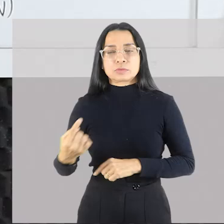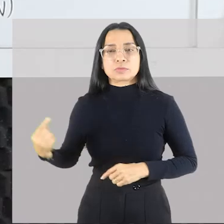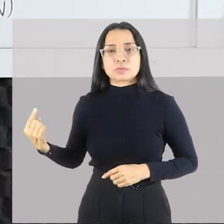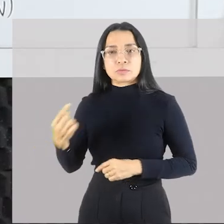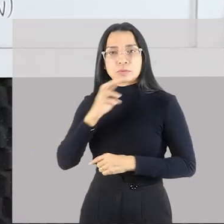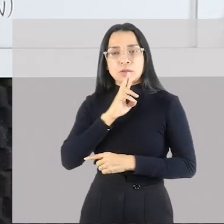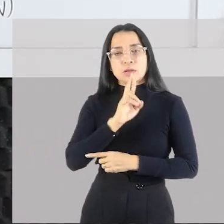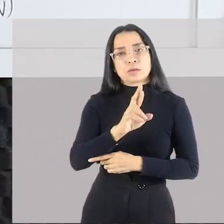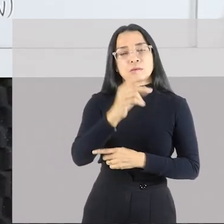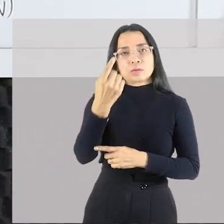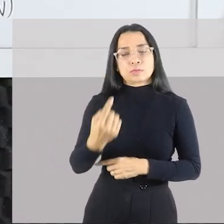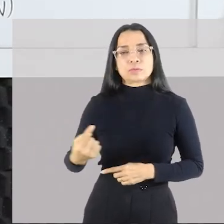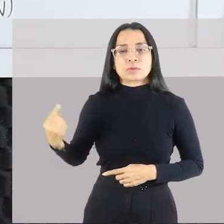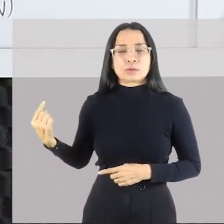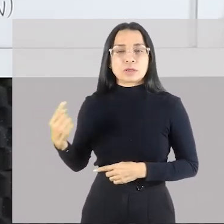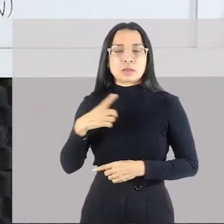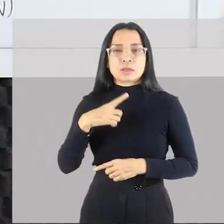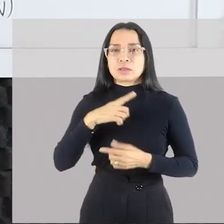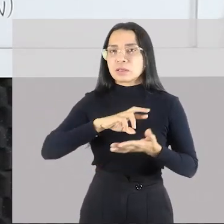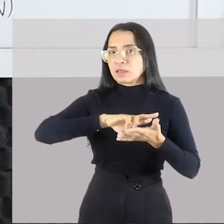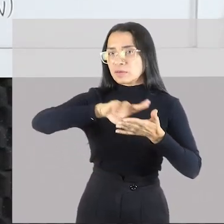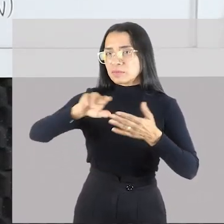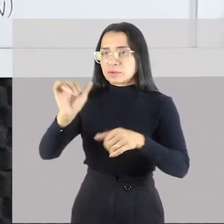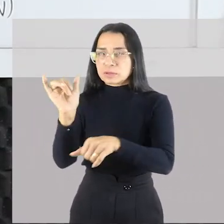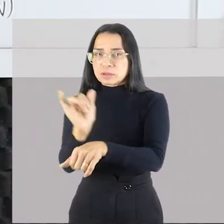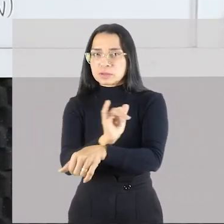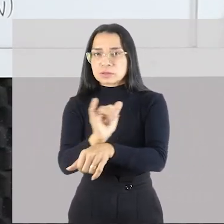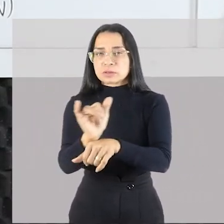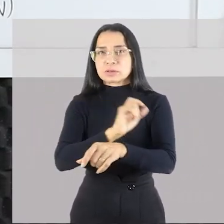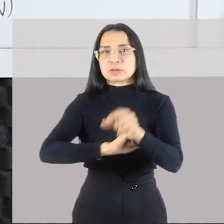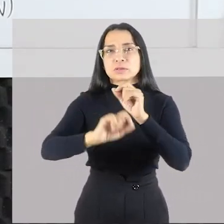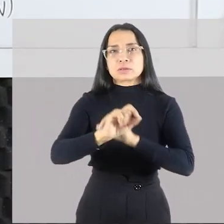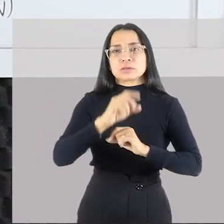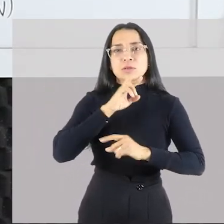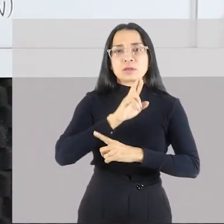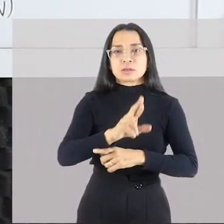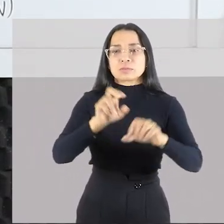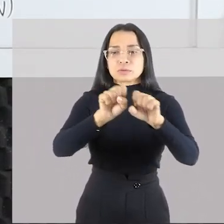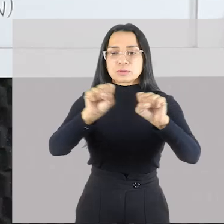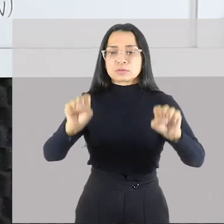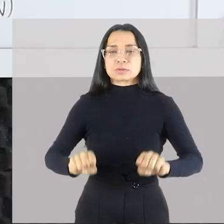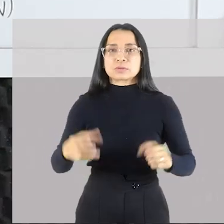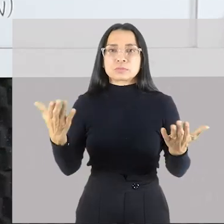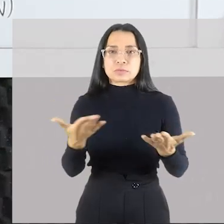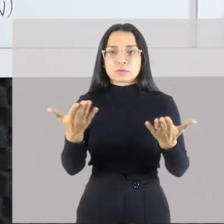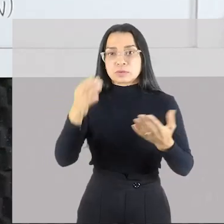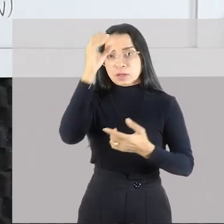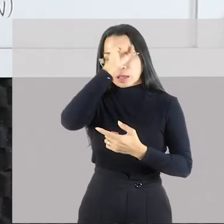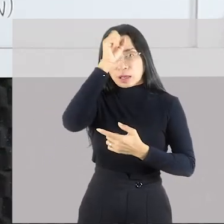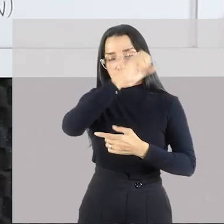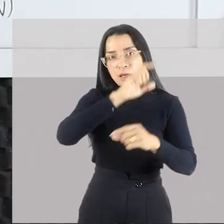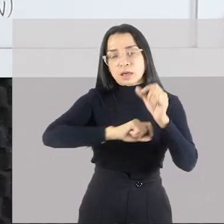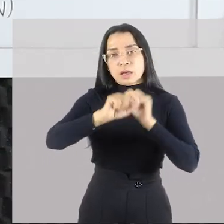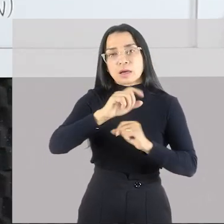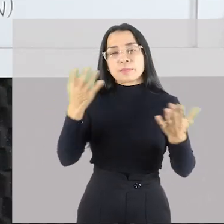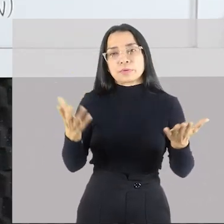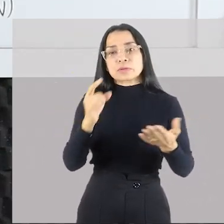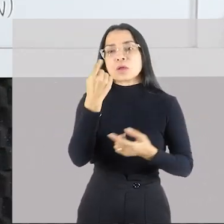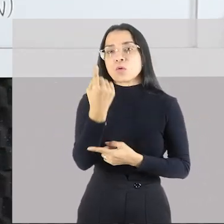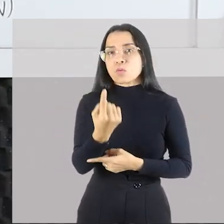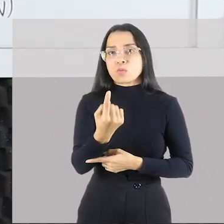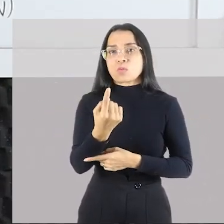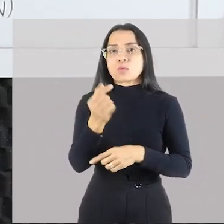métodos de resolução de sistema. Tá? Vamos ver aqui um método para a gente